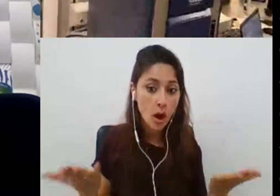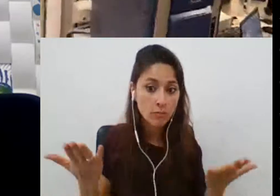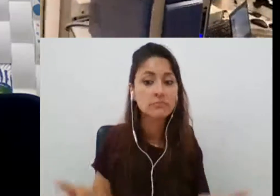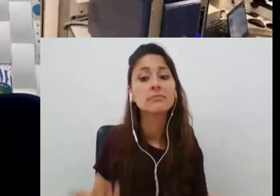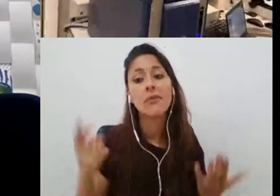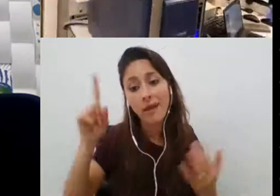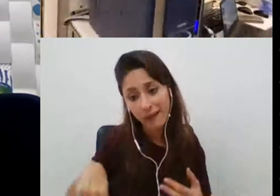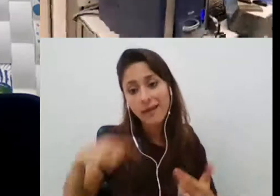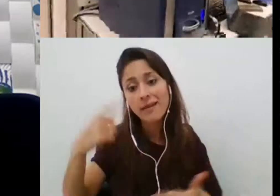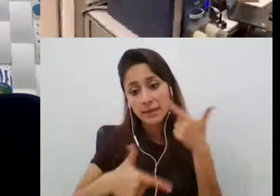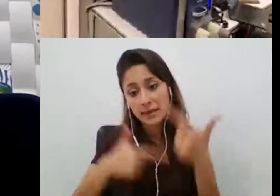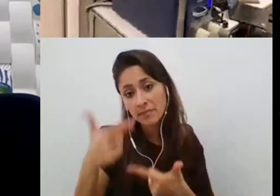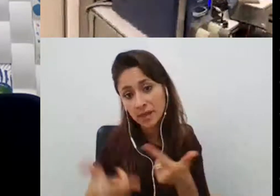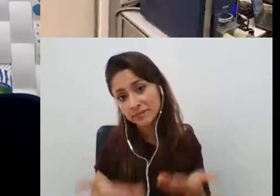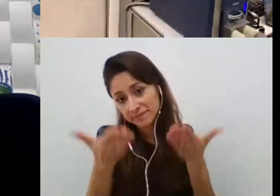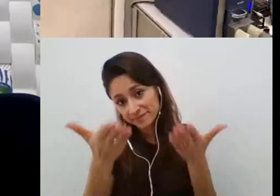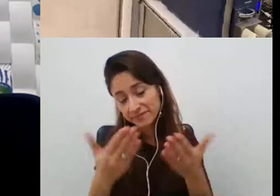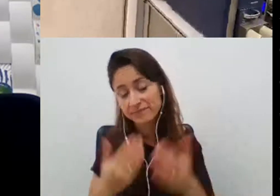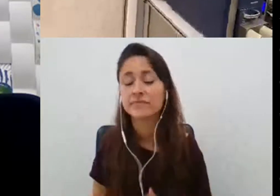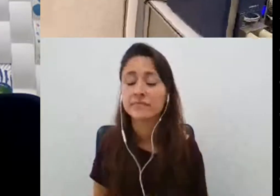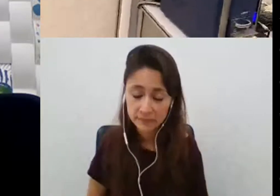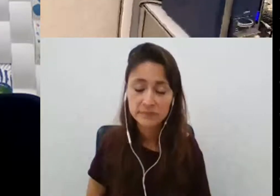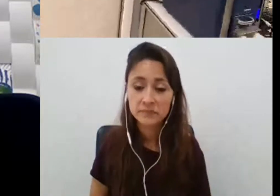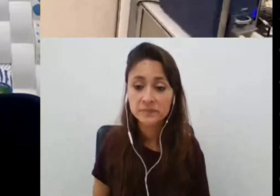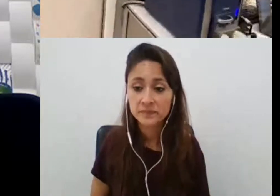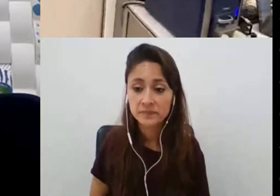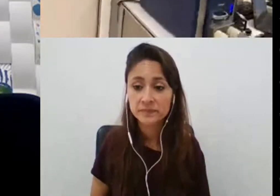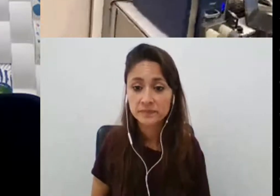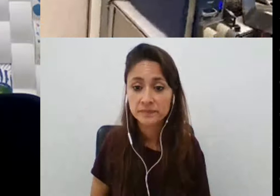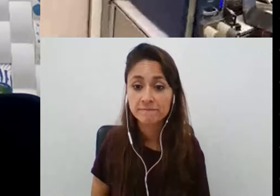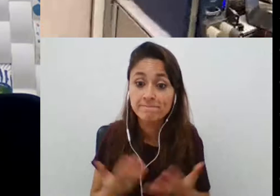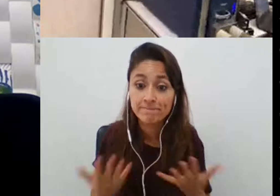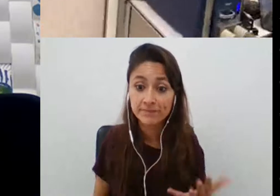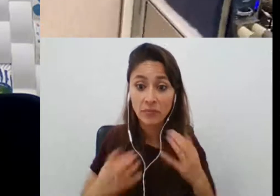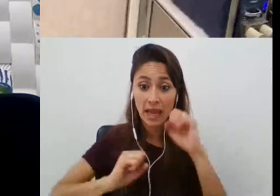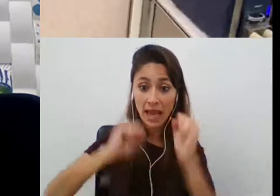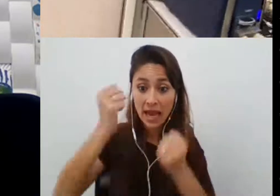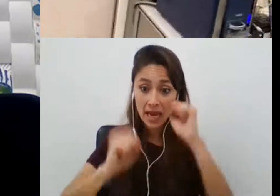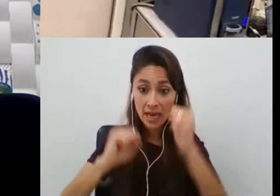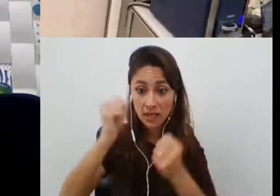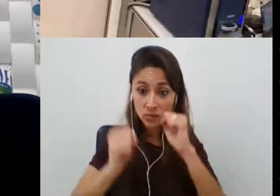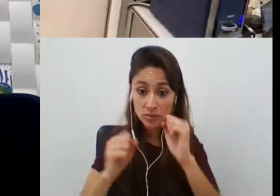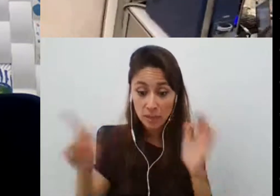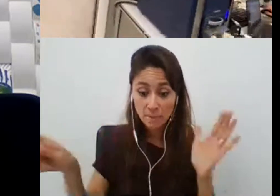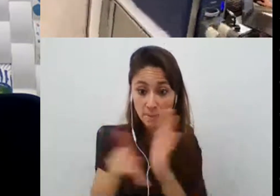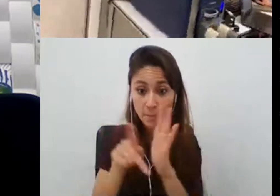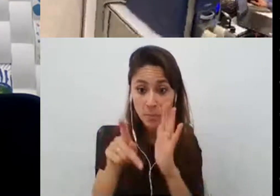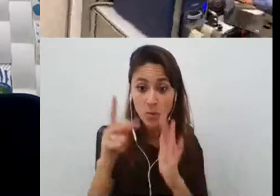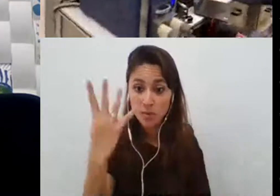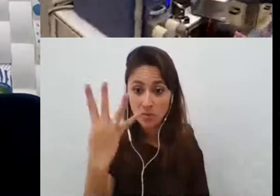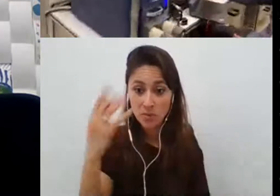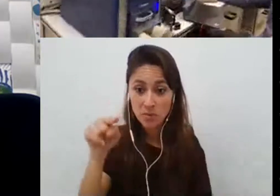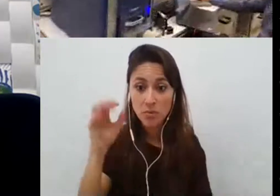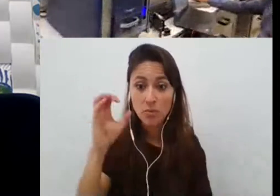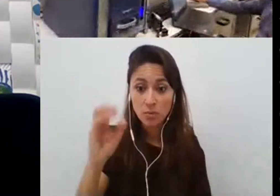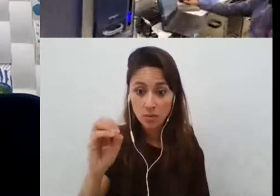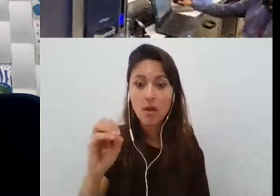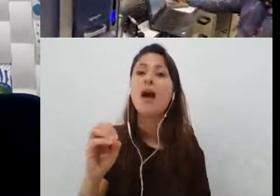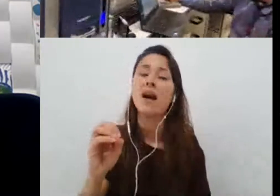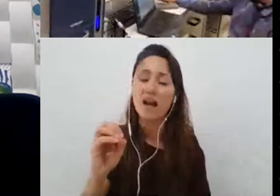gente utiliza nesse conceito. Então, a indústria 4.0 aqui é fundamental para que a gente consiga ter